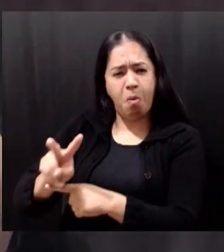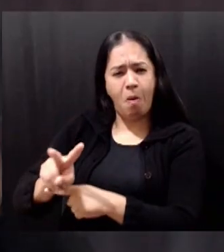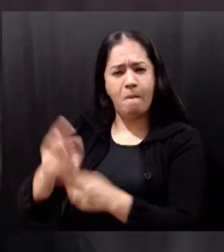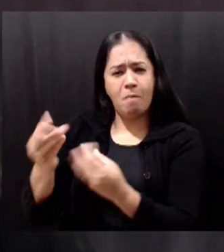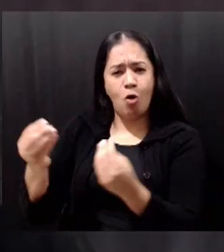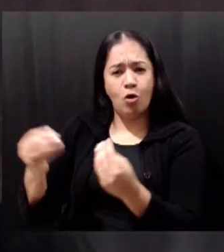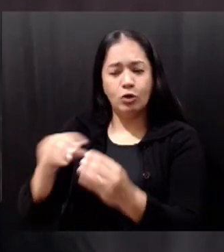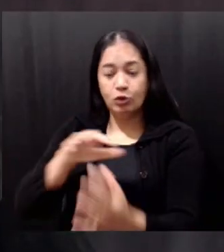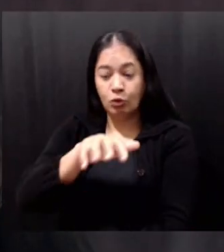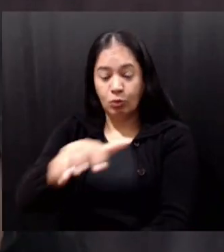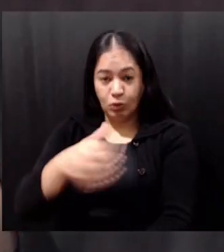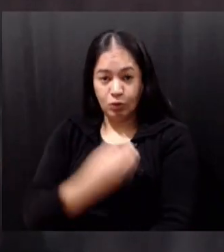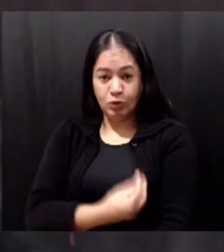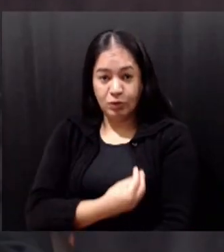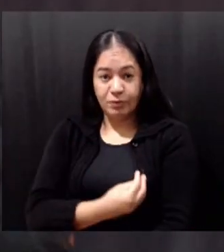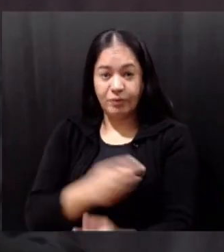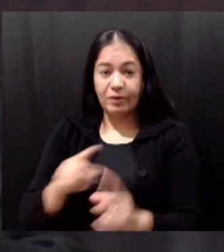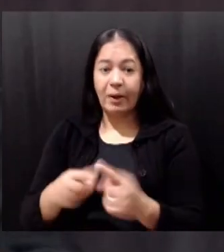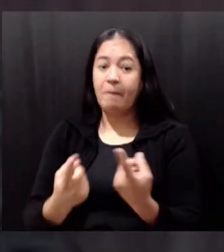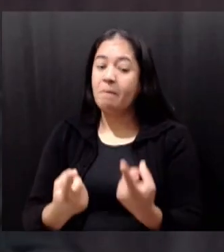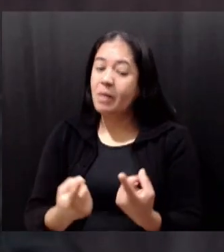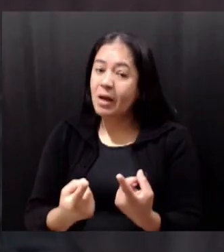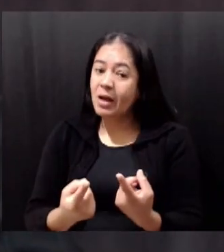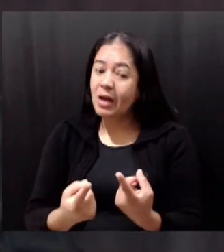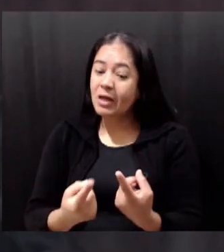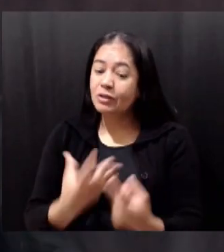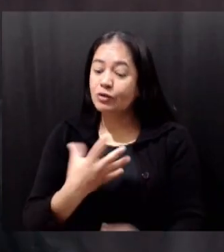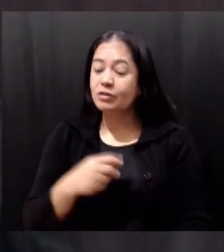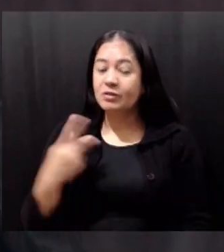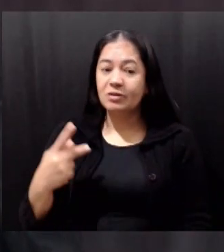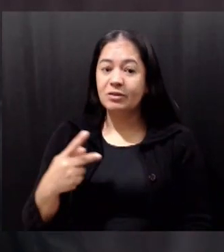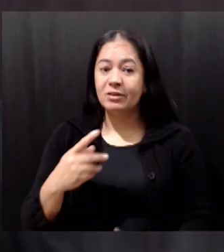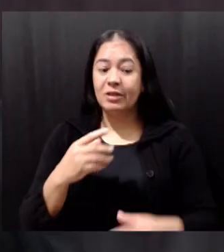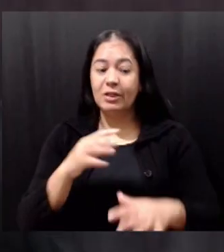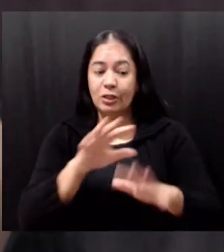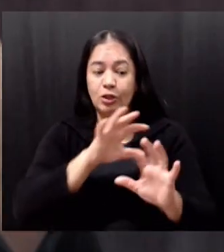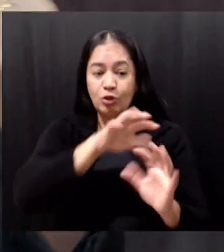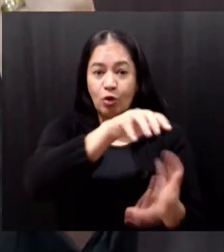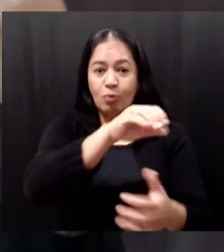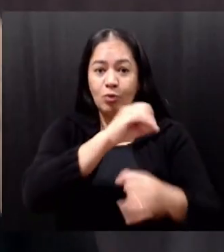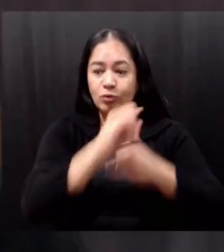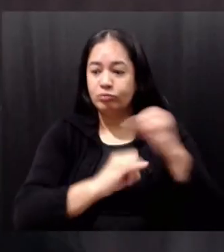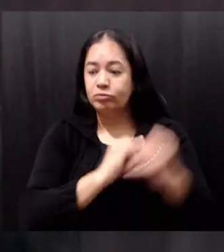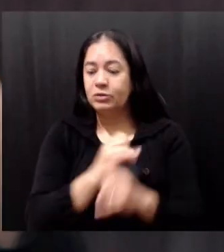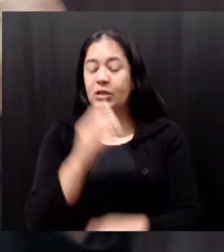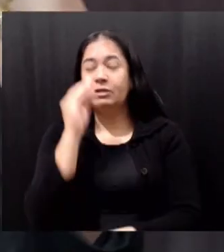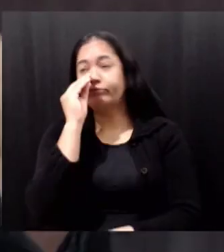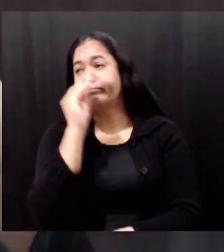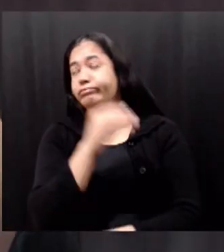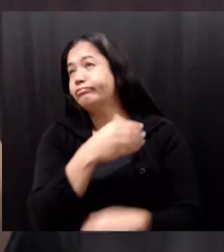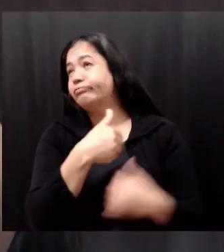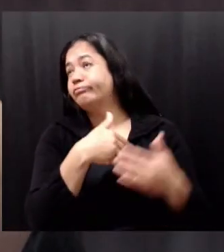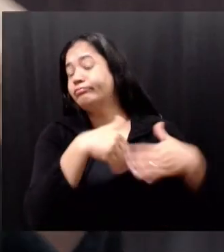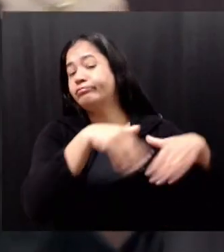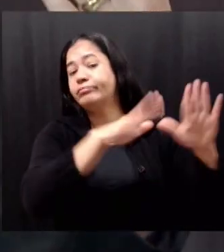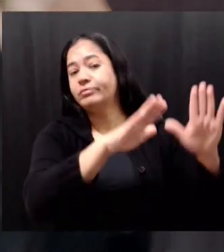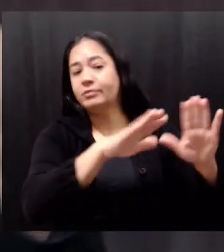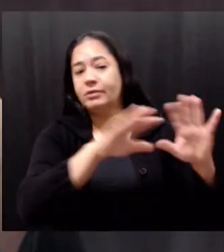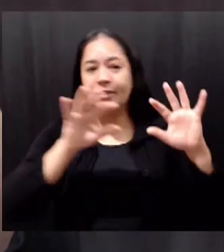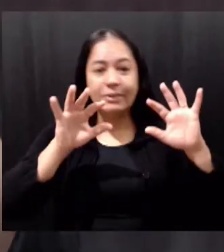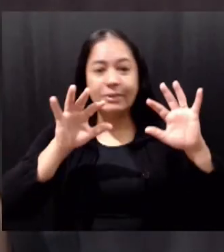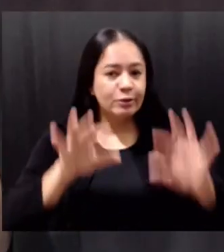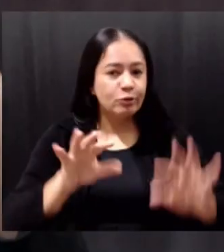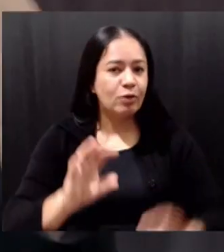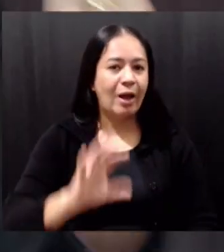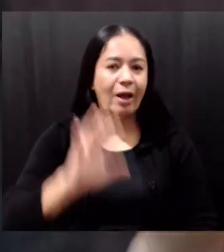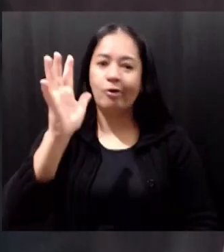vezes negligenciam os filhos no mundo digital. Perfeito. Então, eu acho que isso está acontecendo talvez com